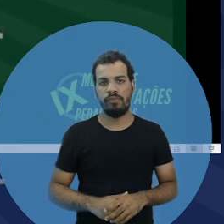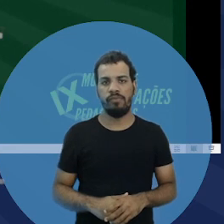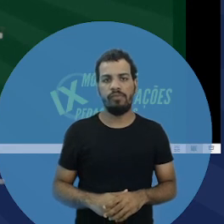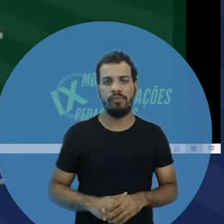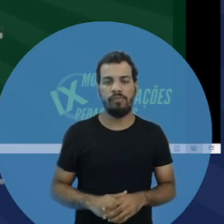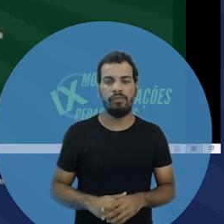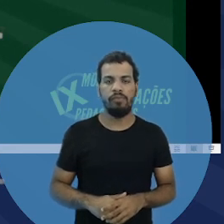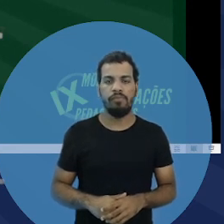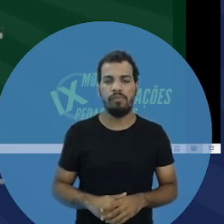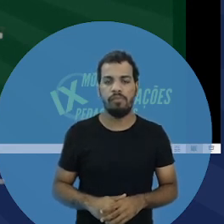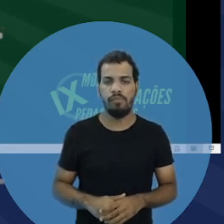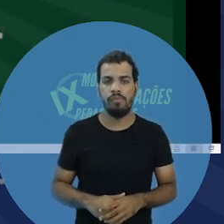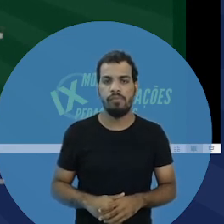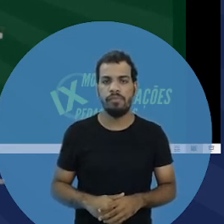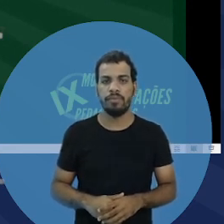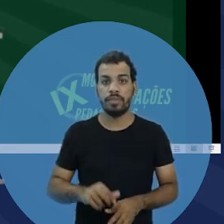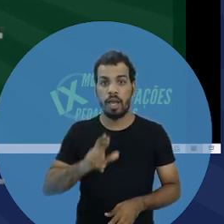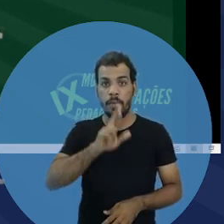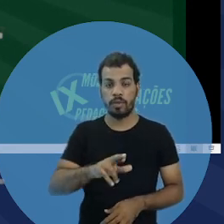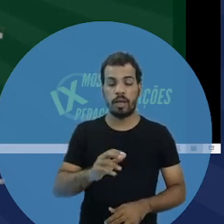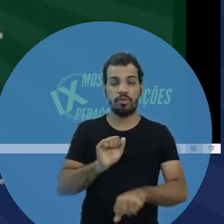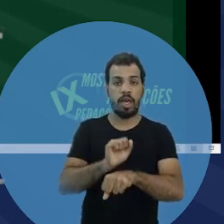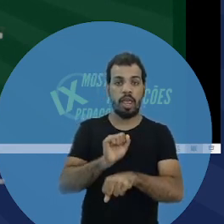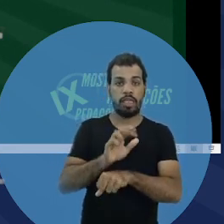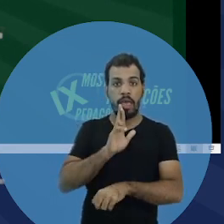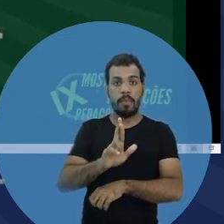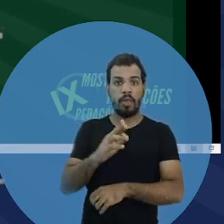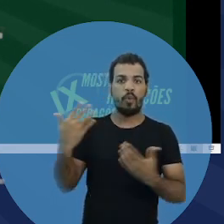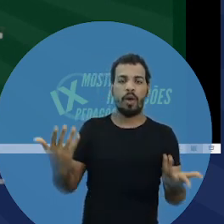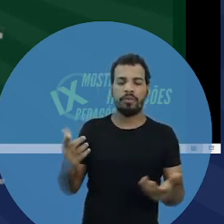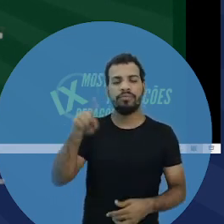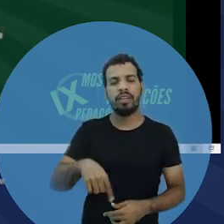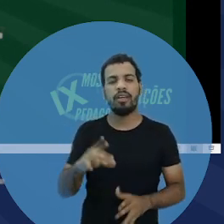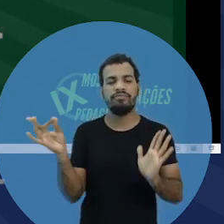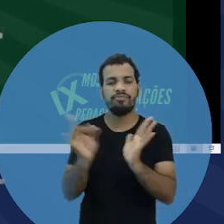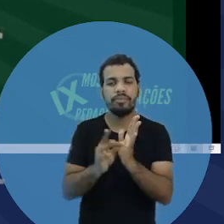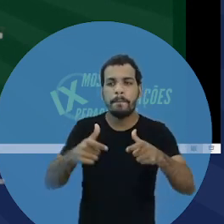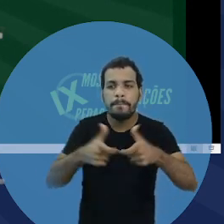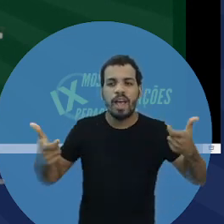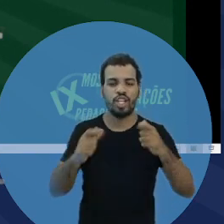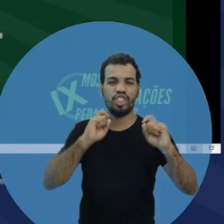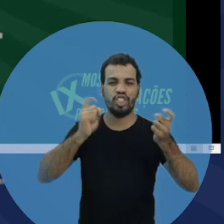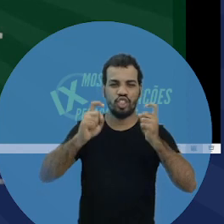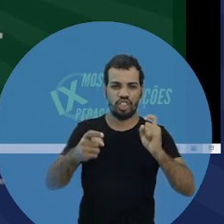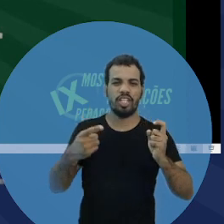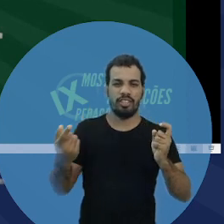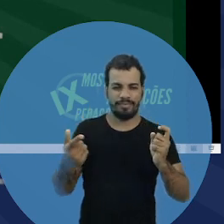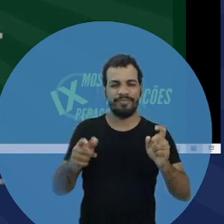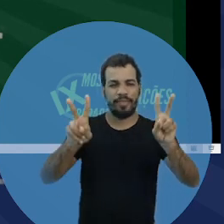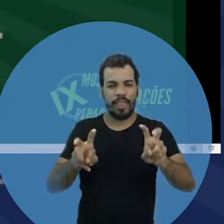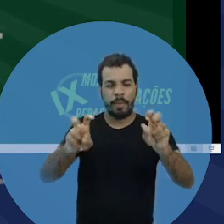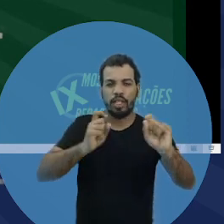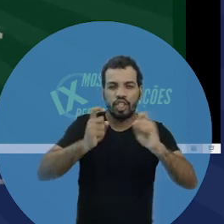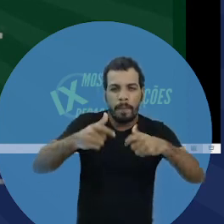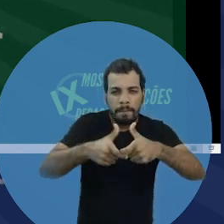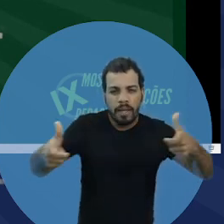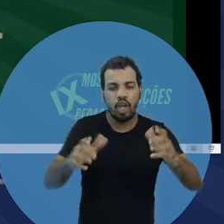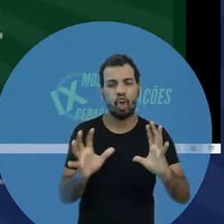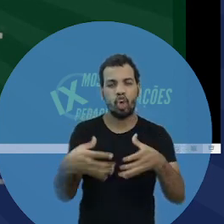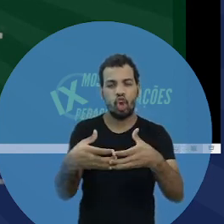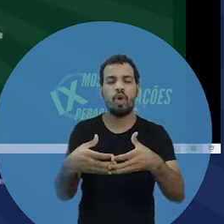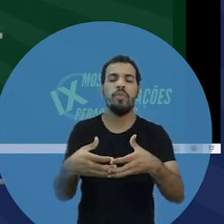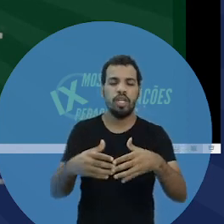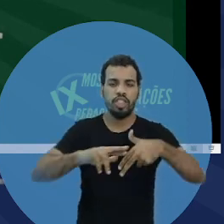Resultados esperados e evidências: maior participação nas discussões, nas ações realizadas pelo núcleo de gênero, maior acesso a